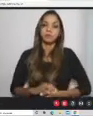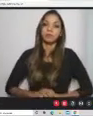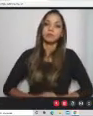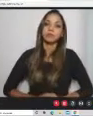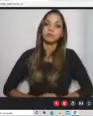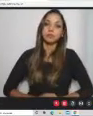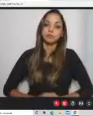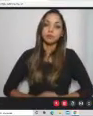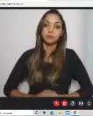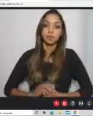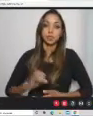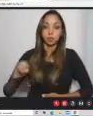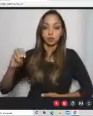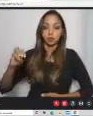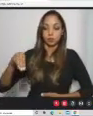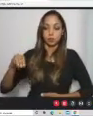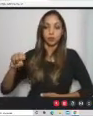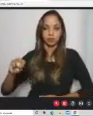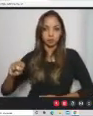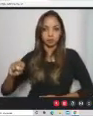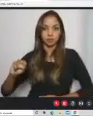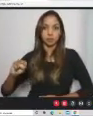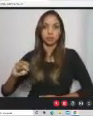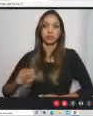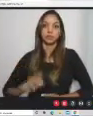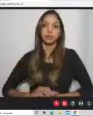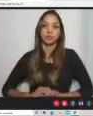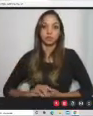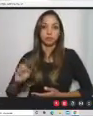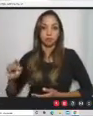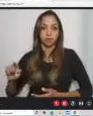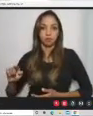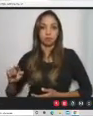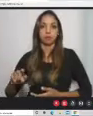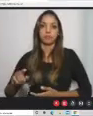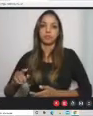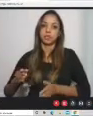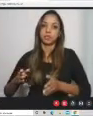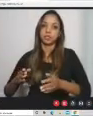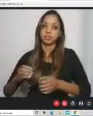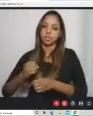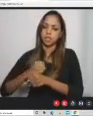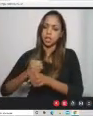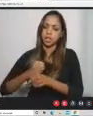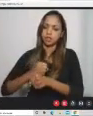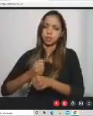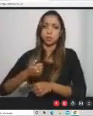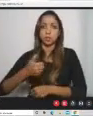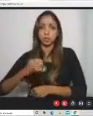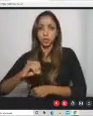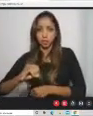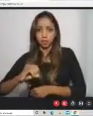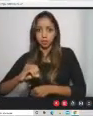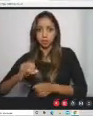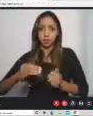Mundial de Saúde, de 10 a 20 anos, esse público é